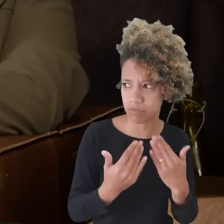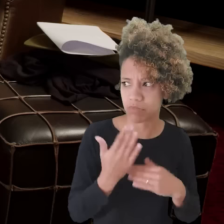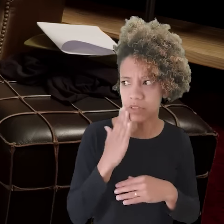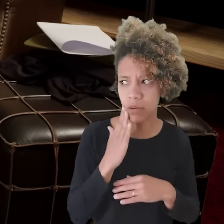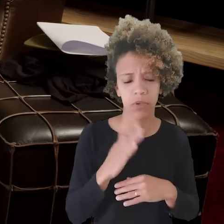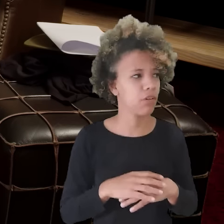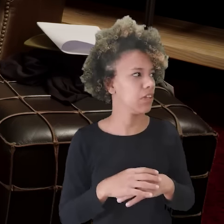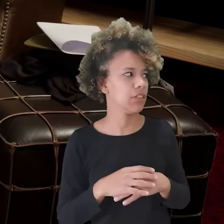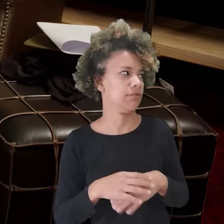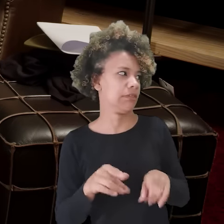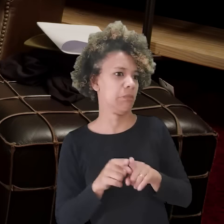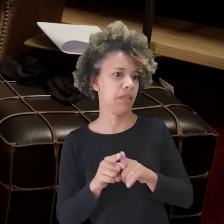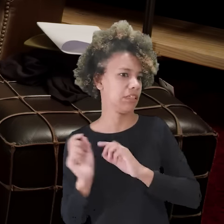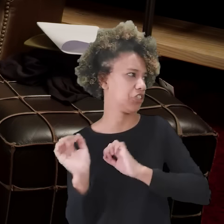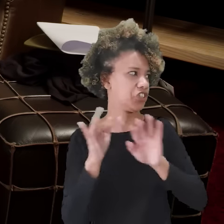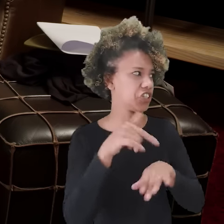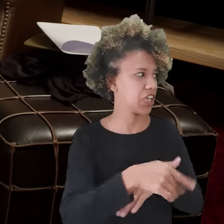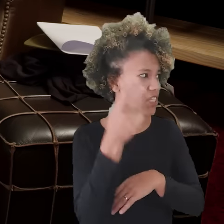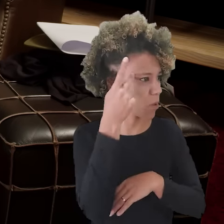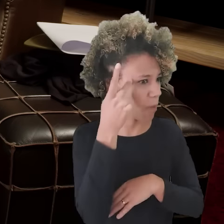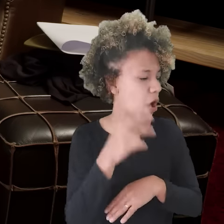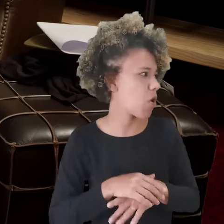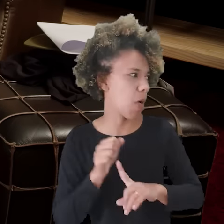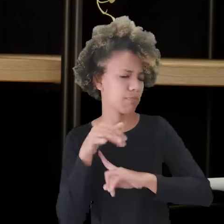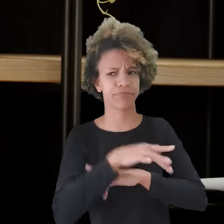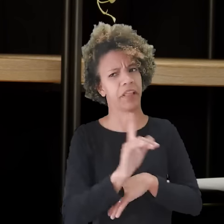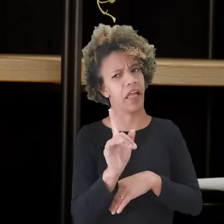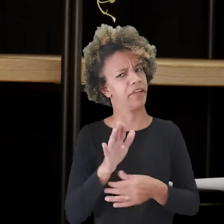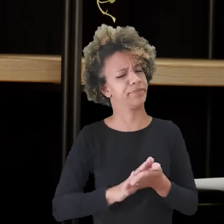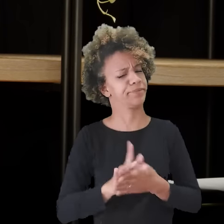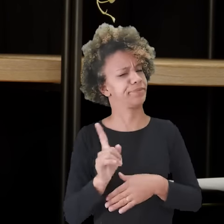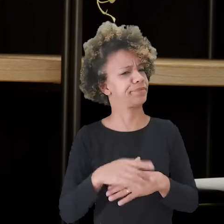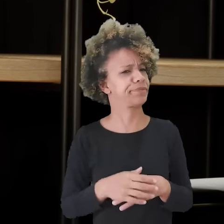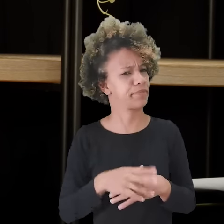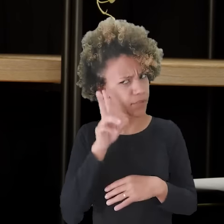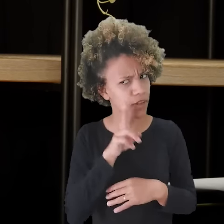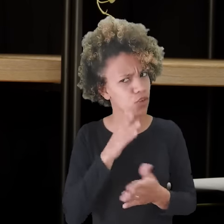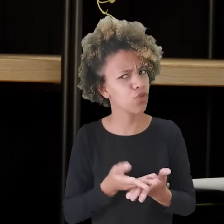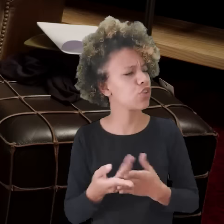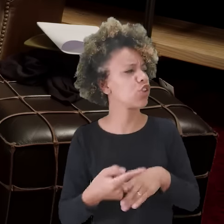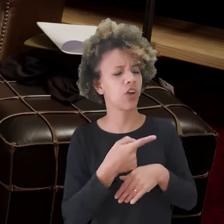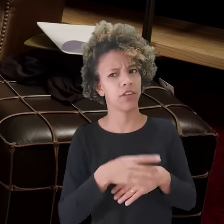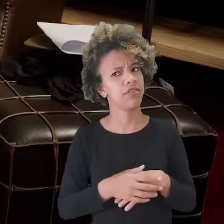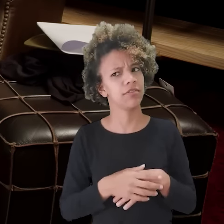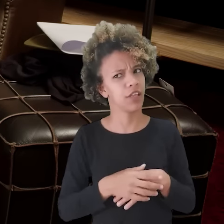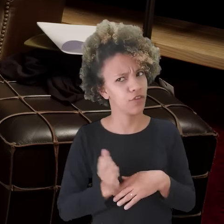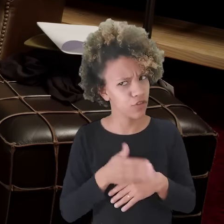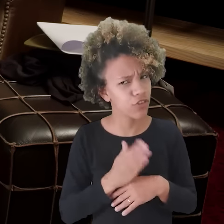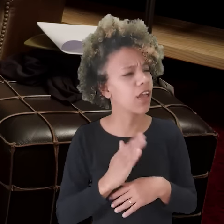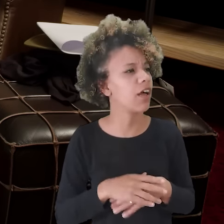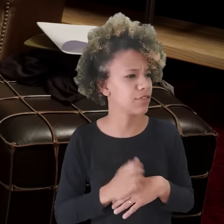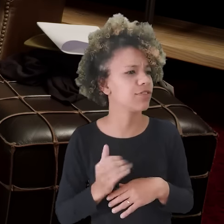amistoso veio para cá estourado Cala a boca tudo história do cara irmão ela